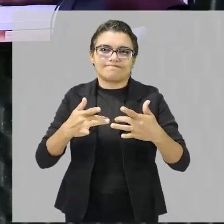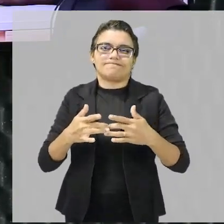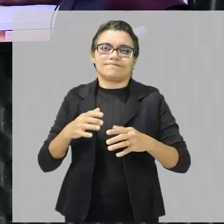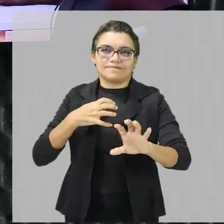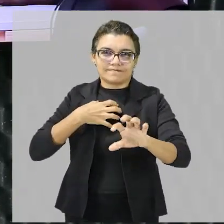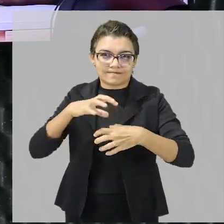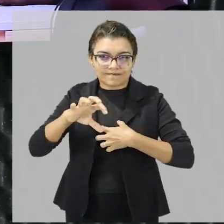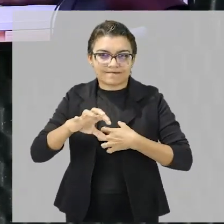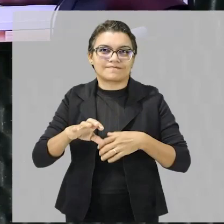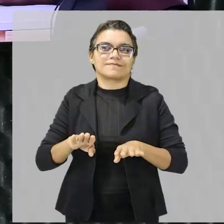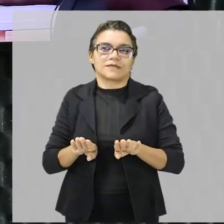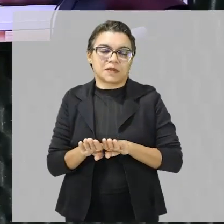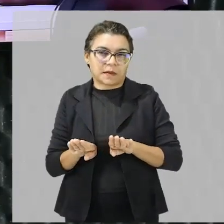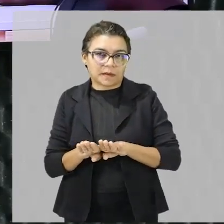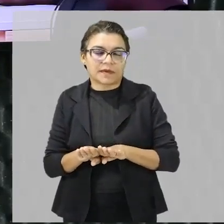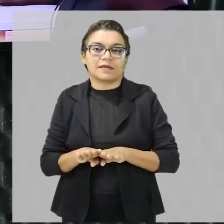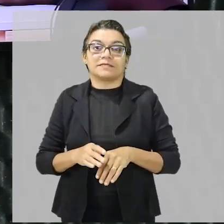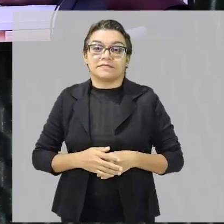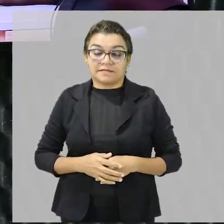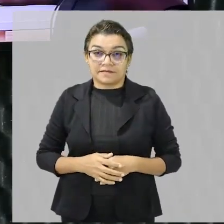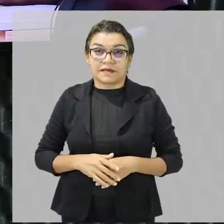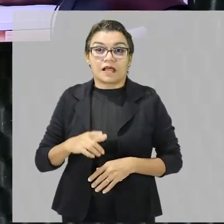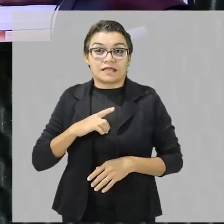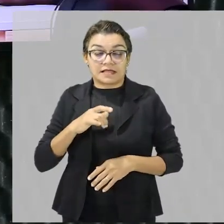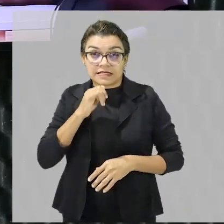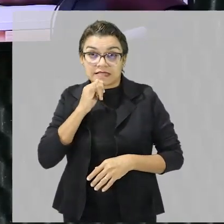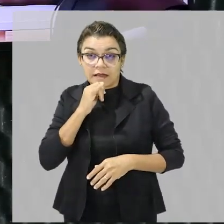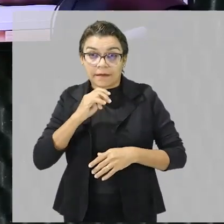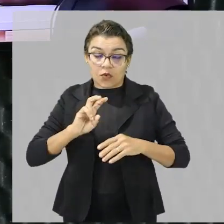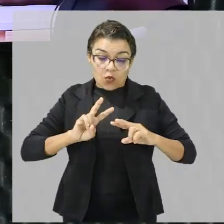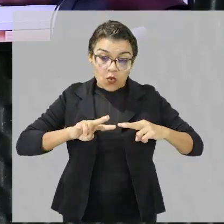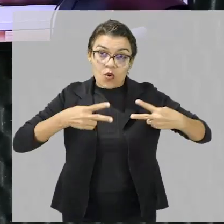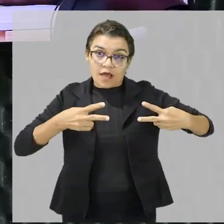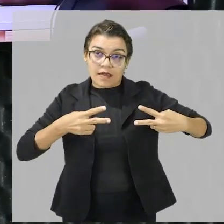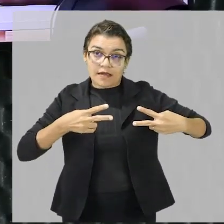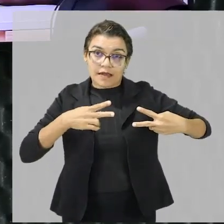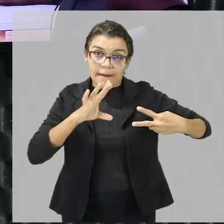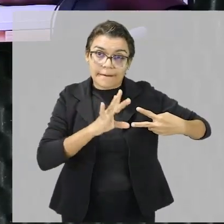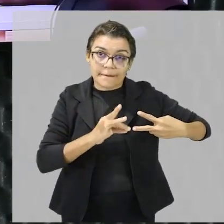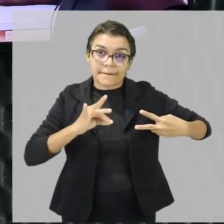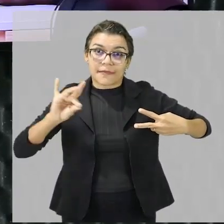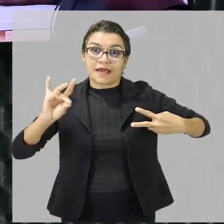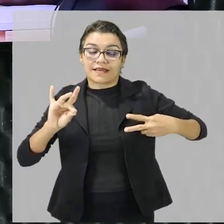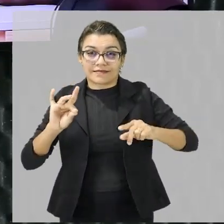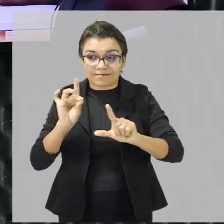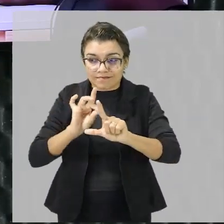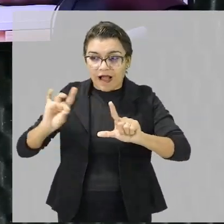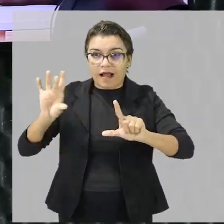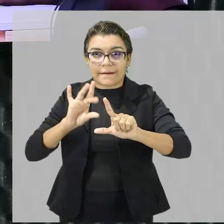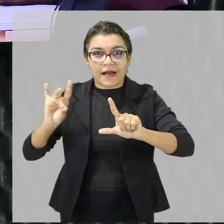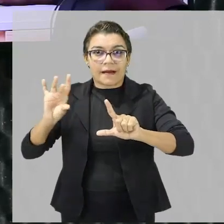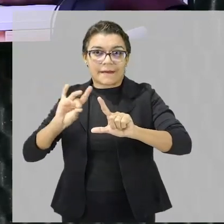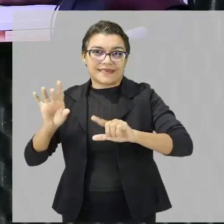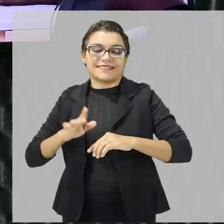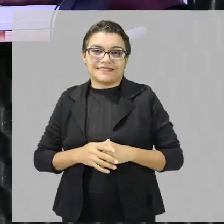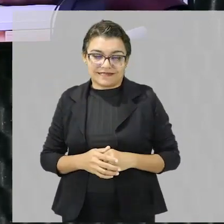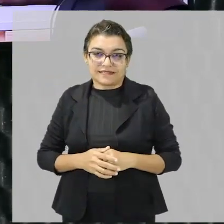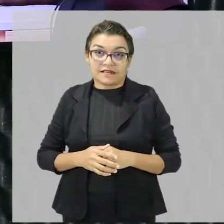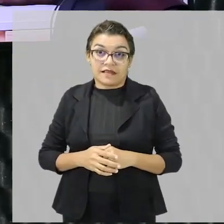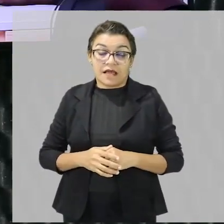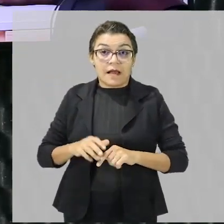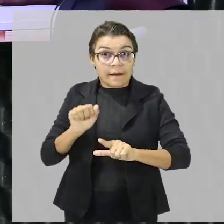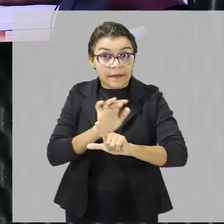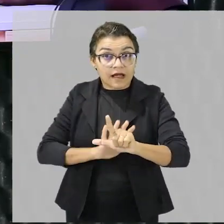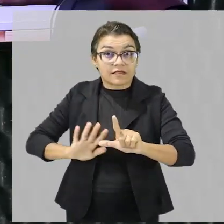empatia, alteridade. Mande o link para os seus colegas, recomende a plataforma, mostre que ela